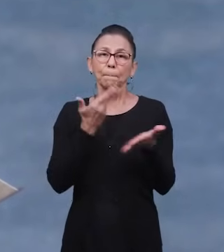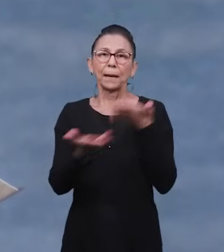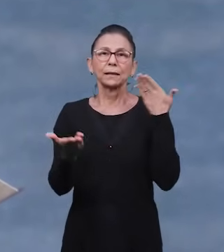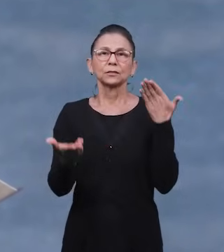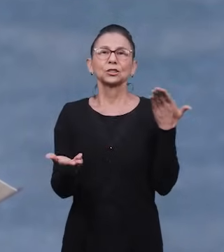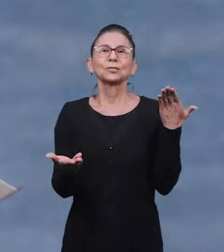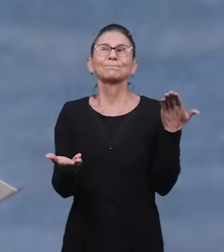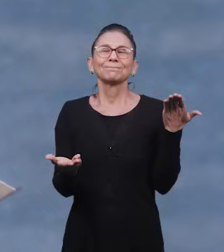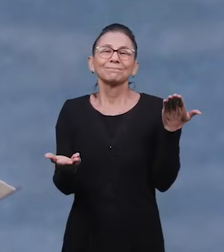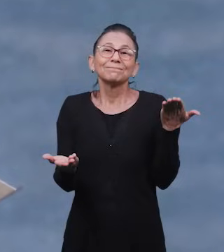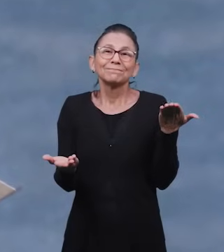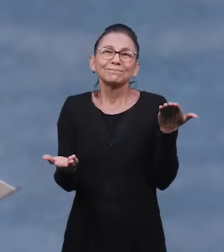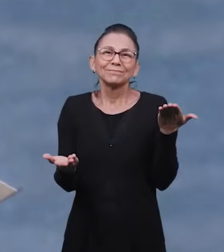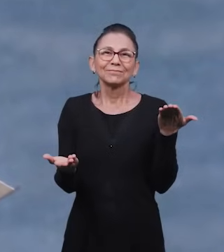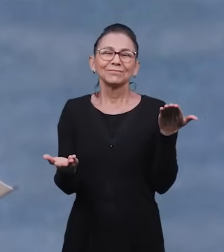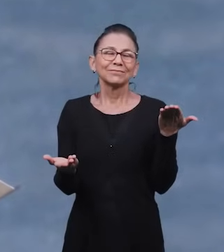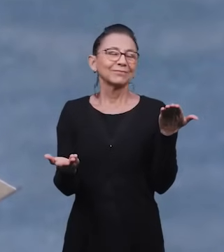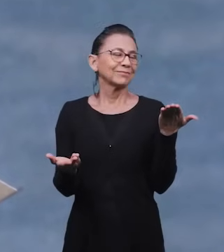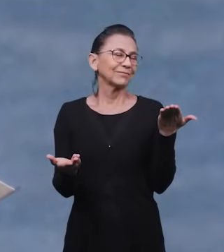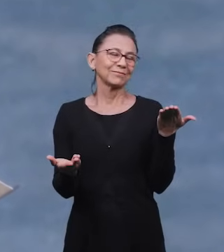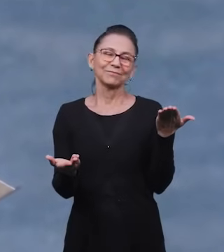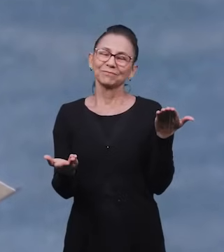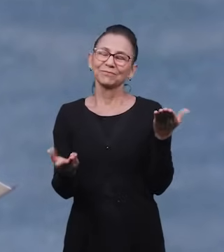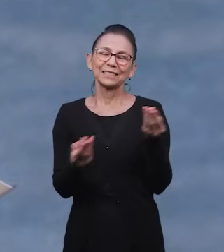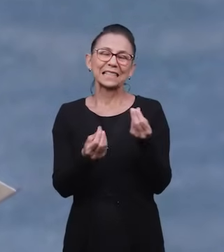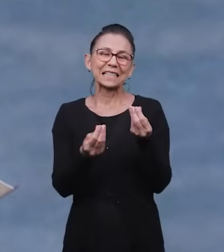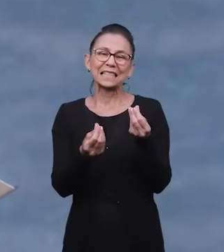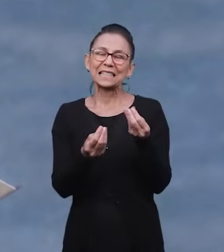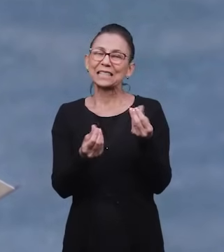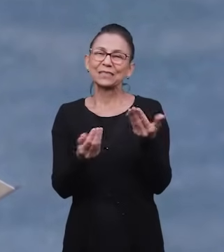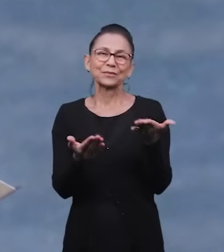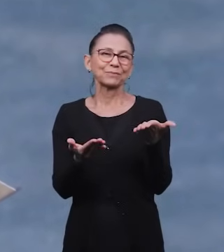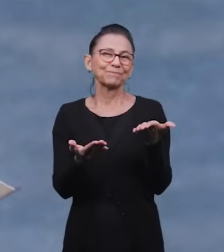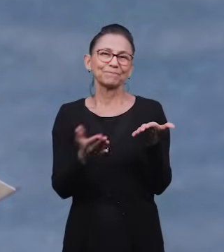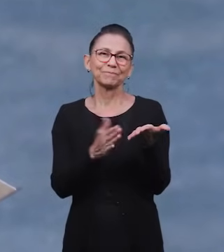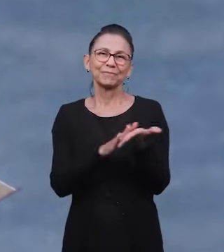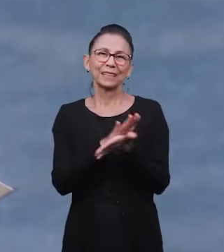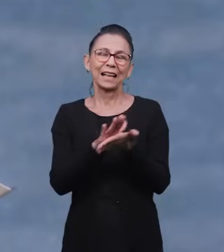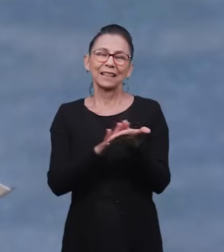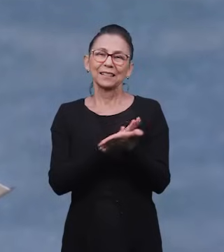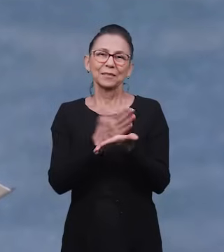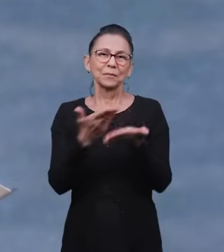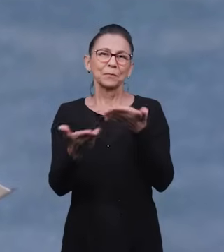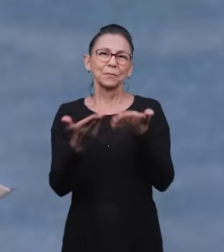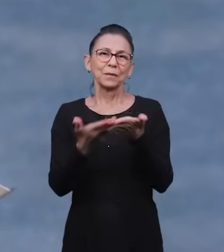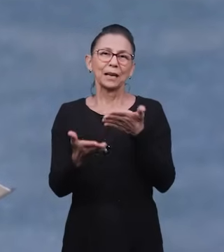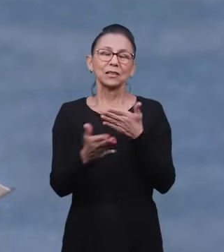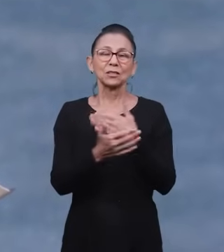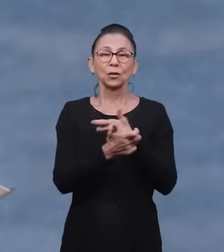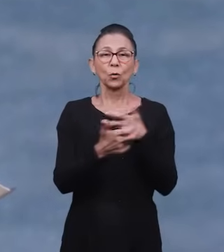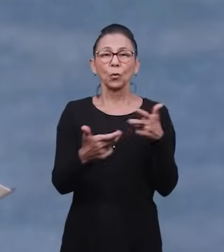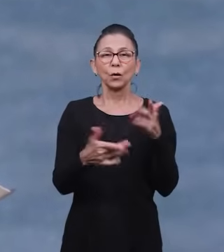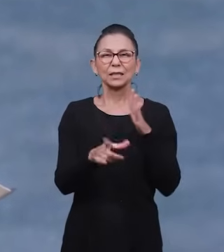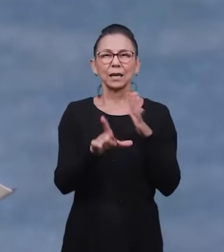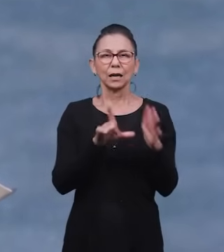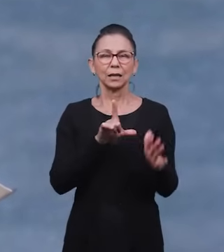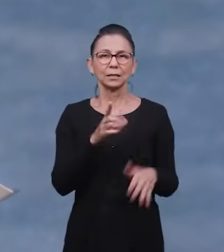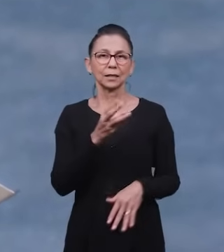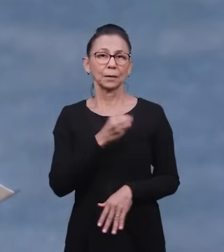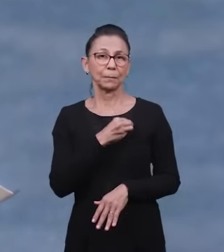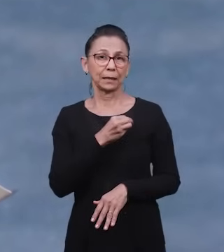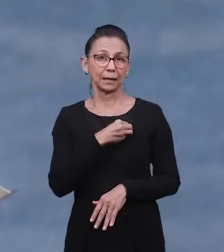de forma que depois nós já não estamos totalmente insensíveis e aquilo que para o homem antes era